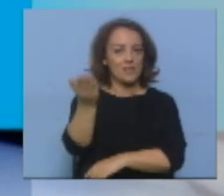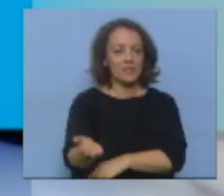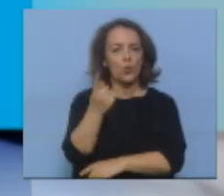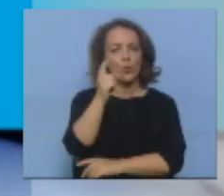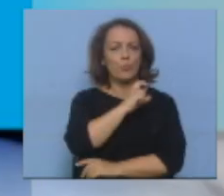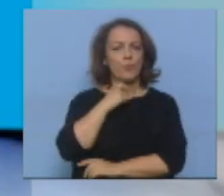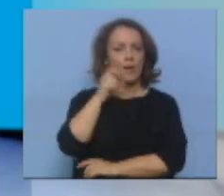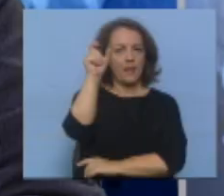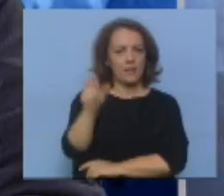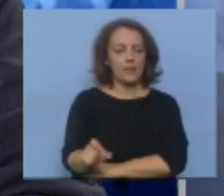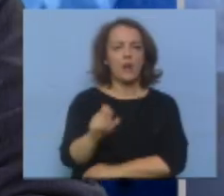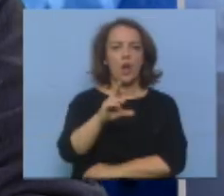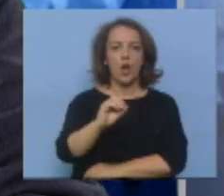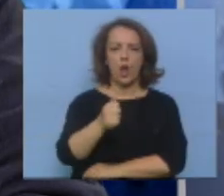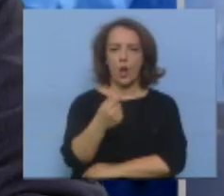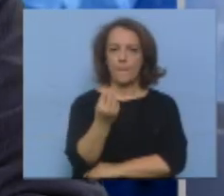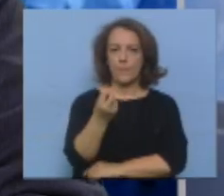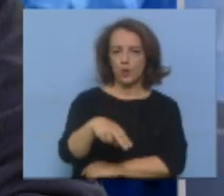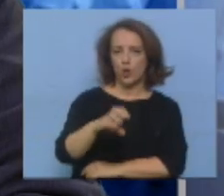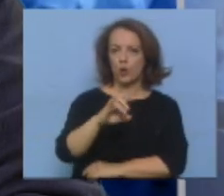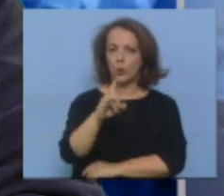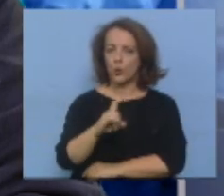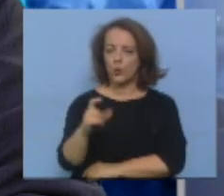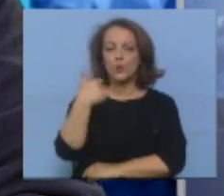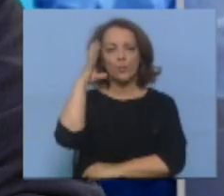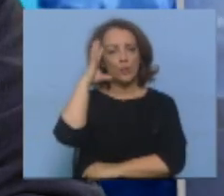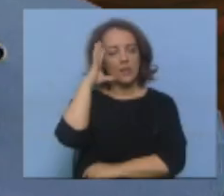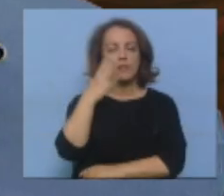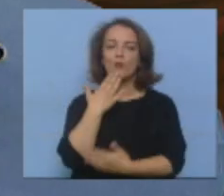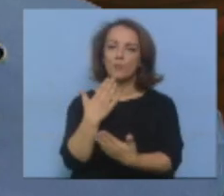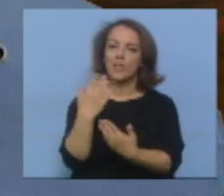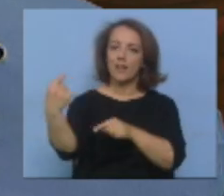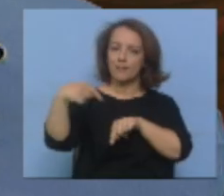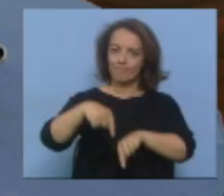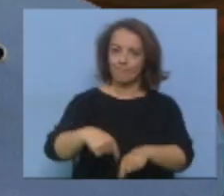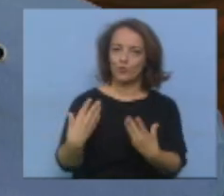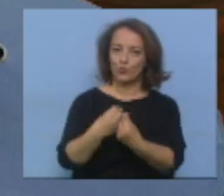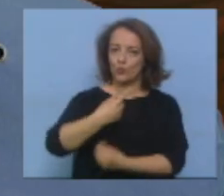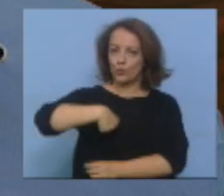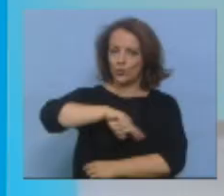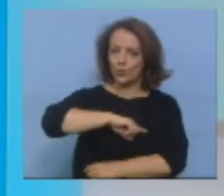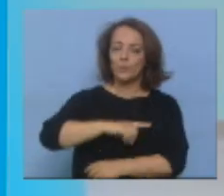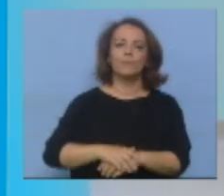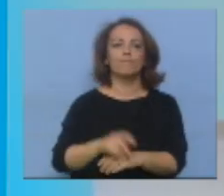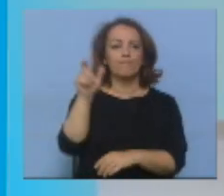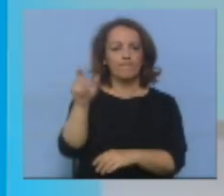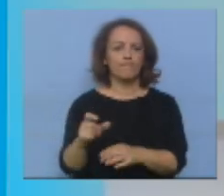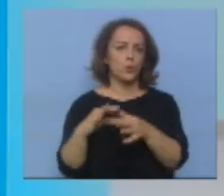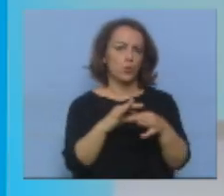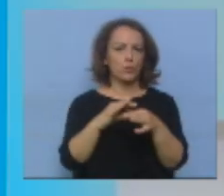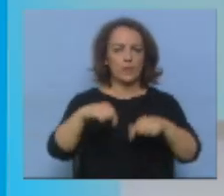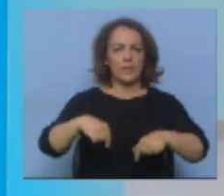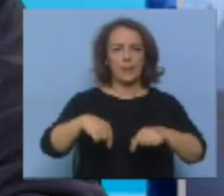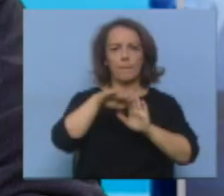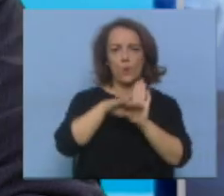pároco, o Padre Robson Cruz. Cumprimento, muito boa tarde. Obrigado por estar connosco. Colaborador aqui deste programa, normalmente